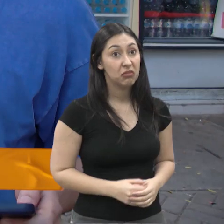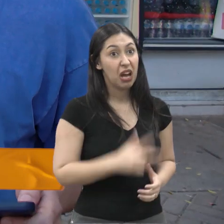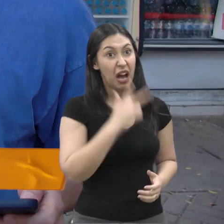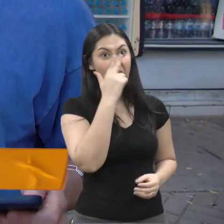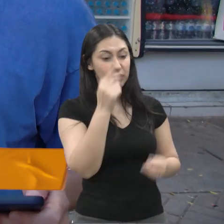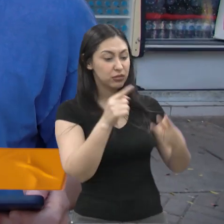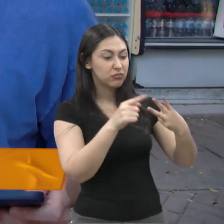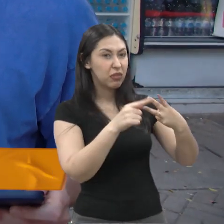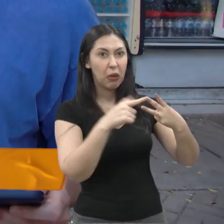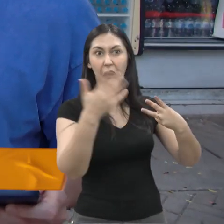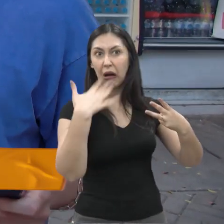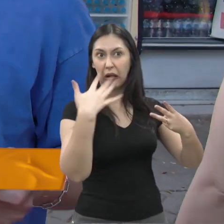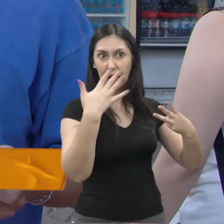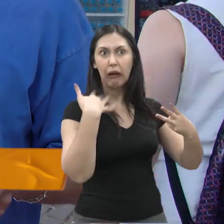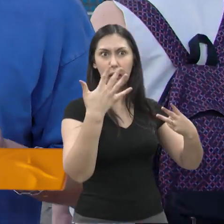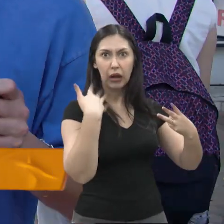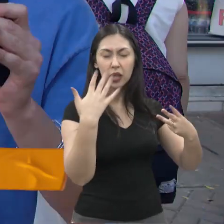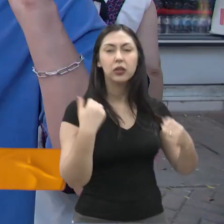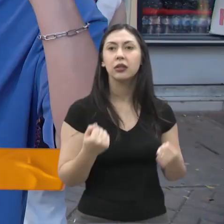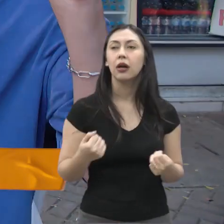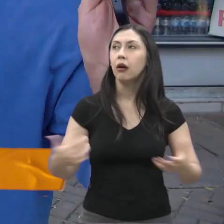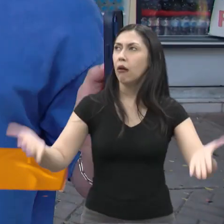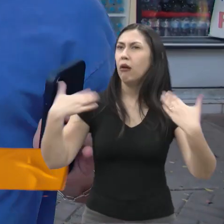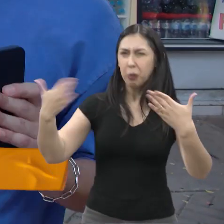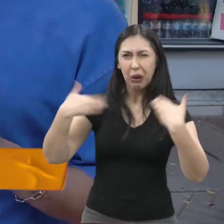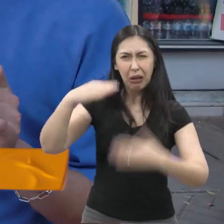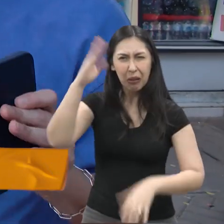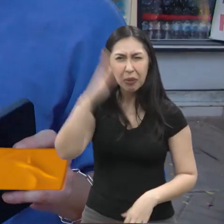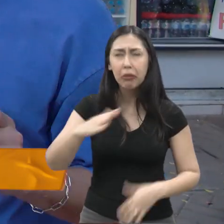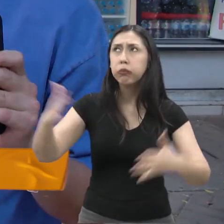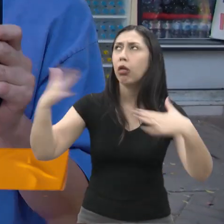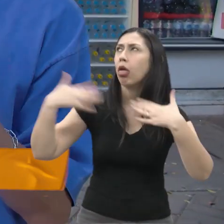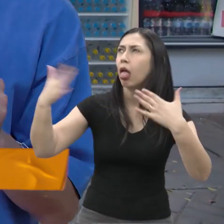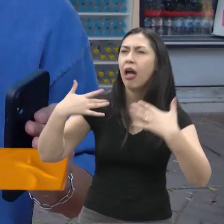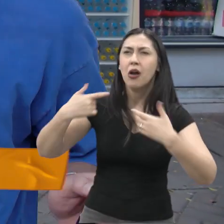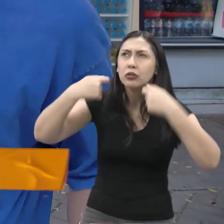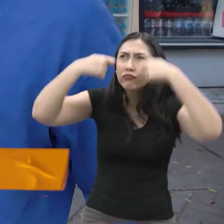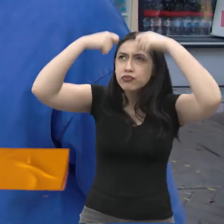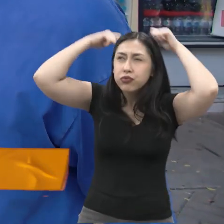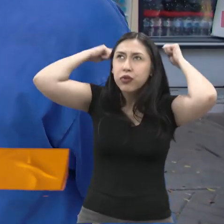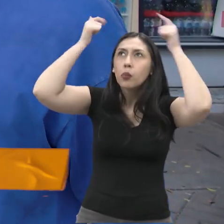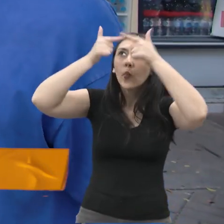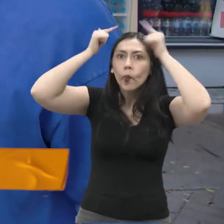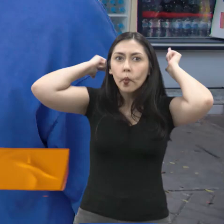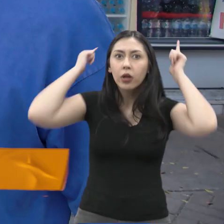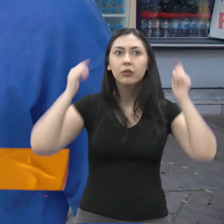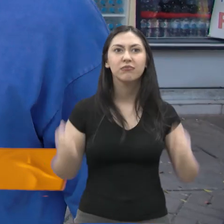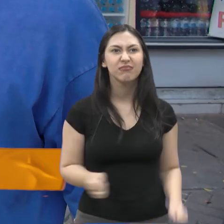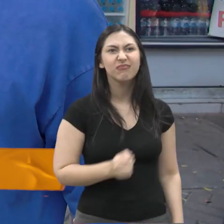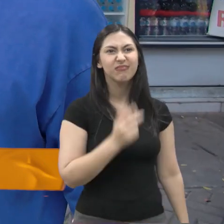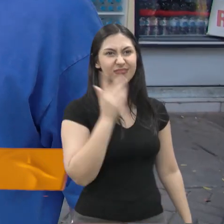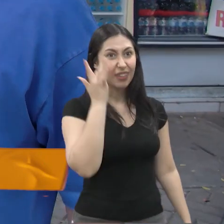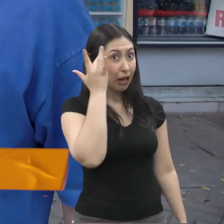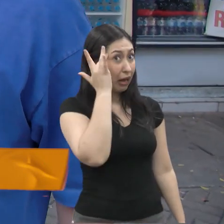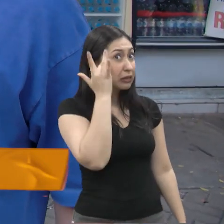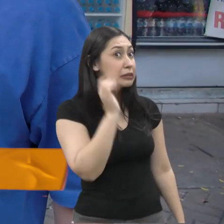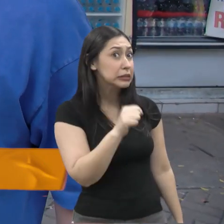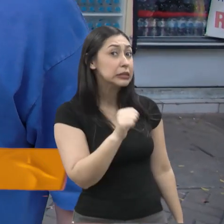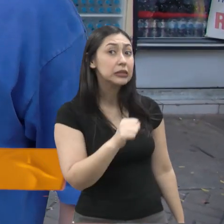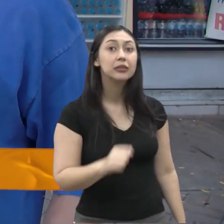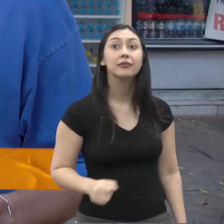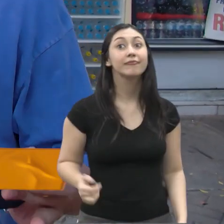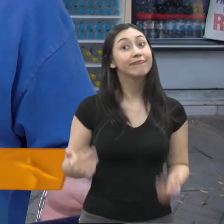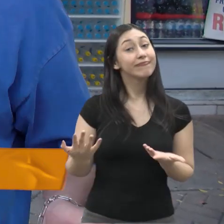Eu vou chutar calor. Calor? Você acha que ela não aguentou o calor do Brasil e falou, vou ficar careca? Eu acho que sim, mas não tenho certeza